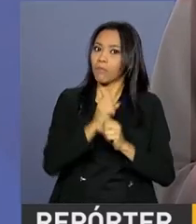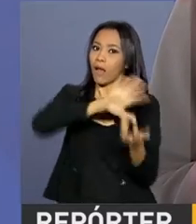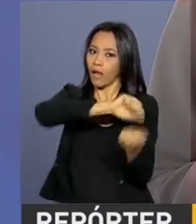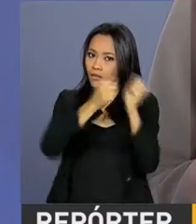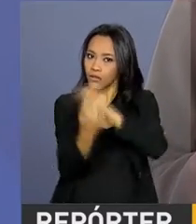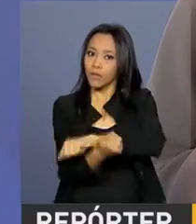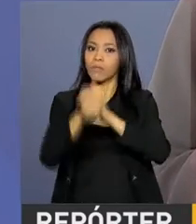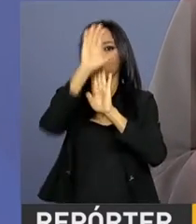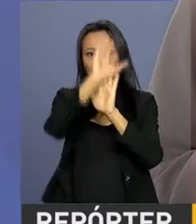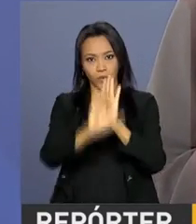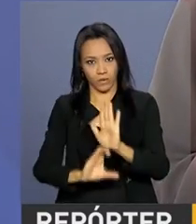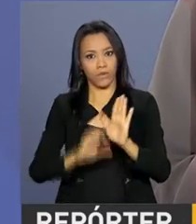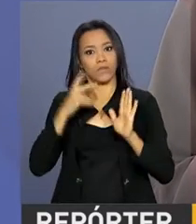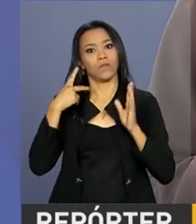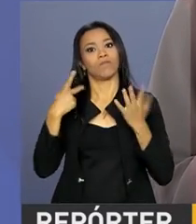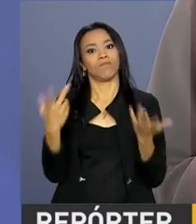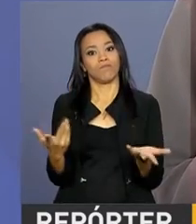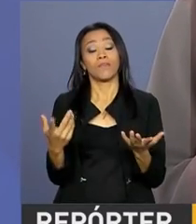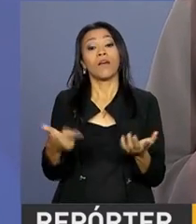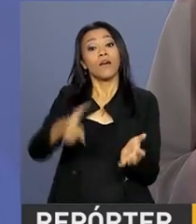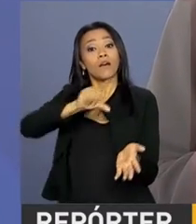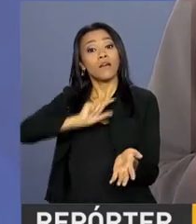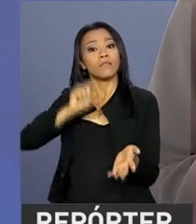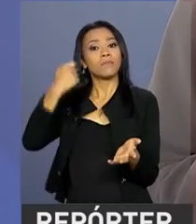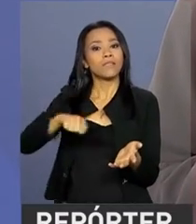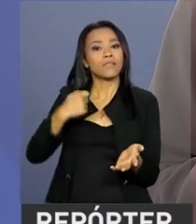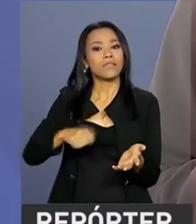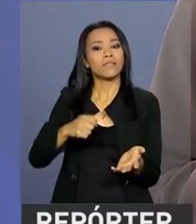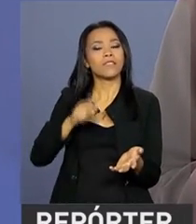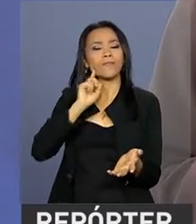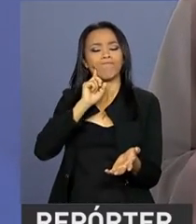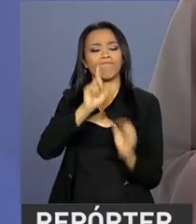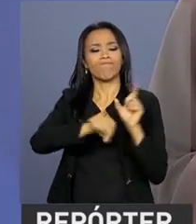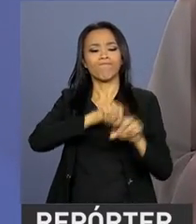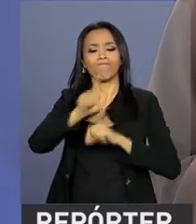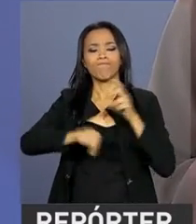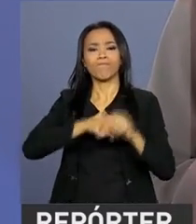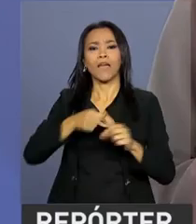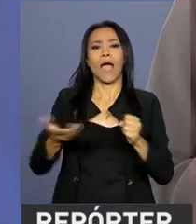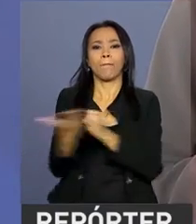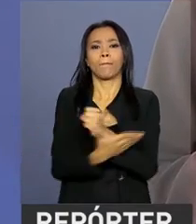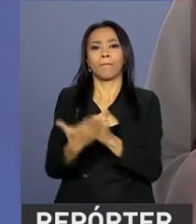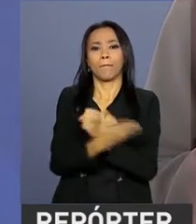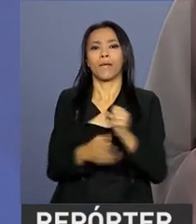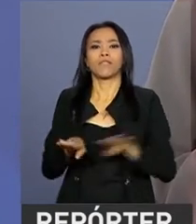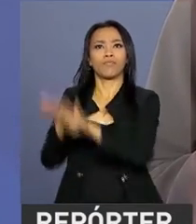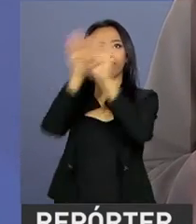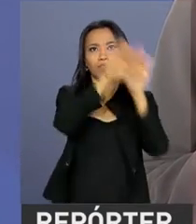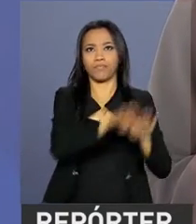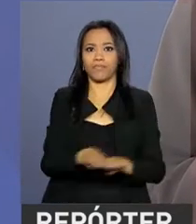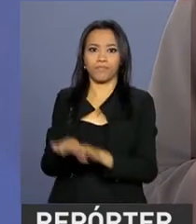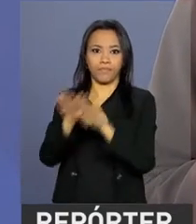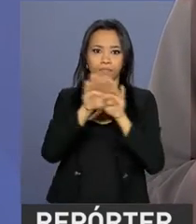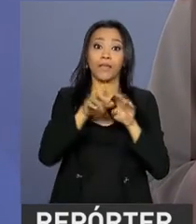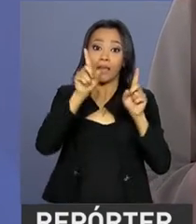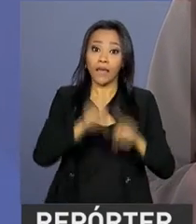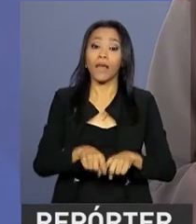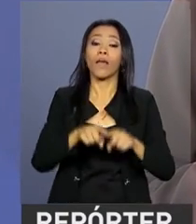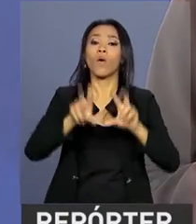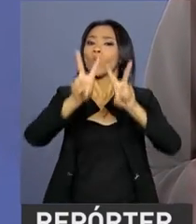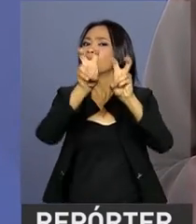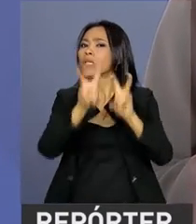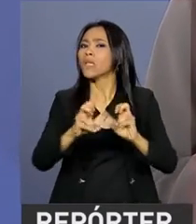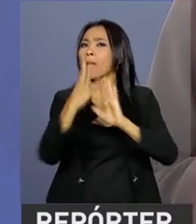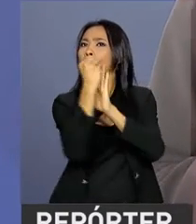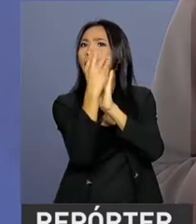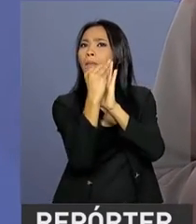ensino médio. Antes, é preciso definir a Base Nacional Comum Curricular, que define o conteúdo de